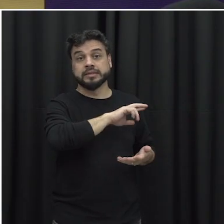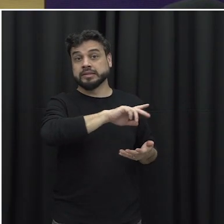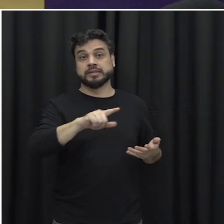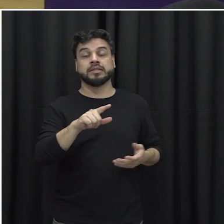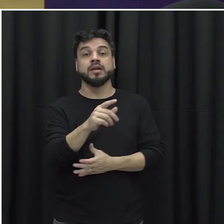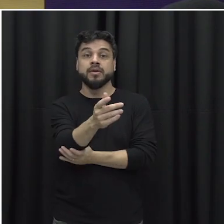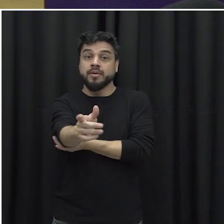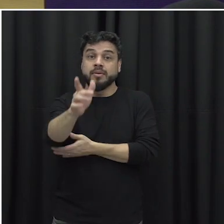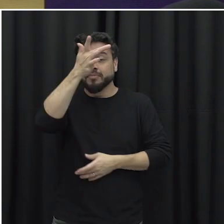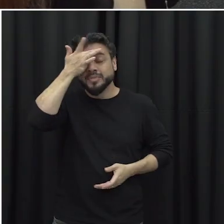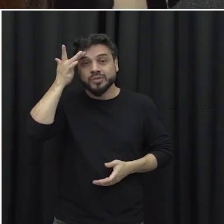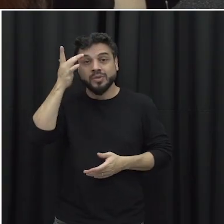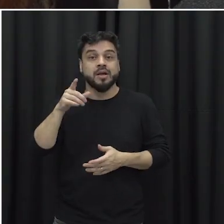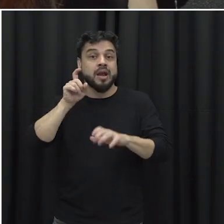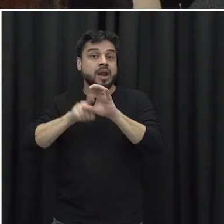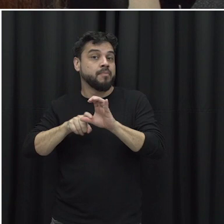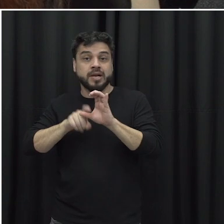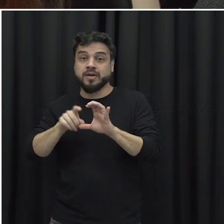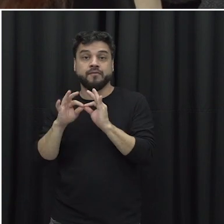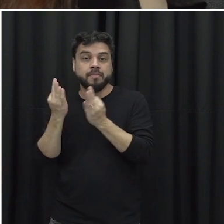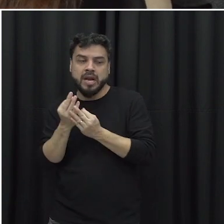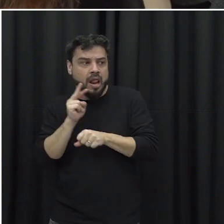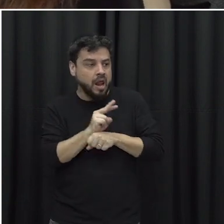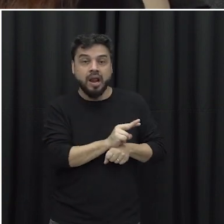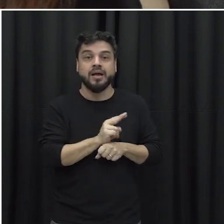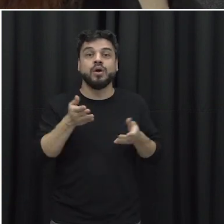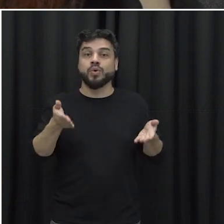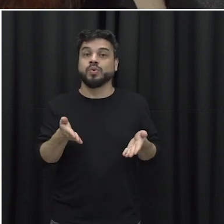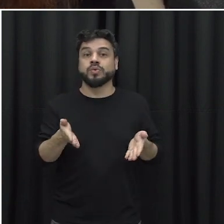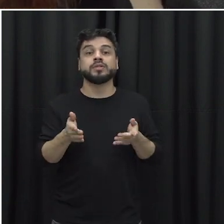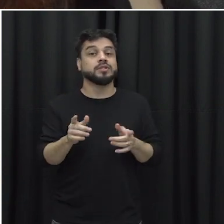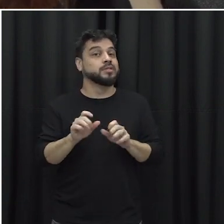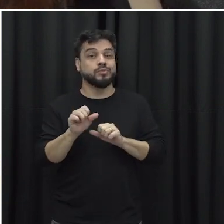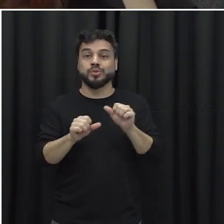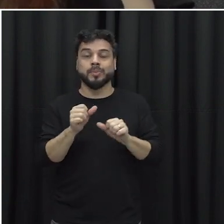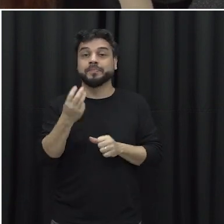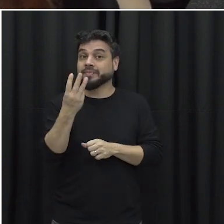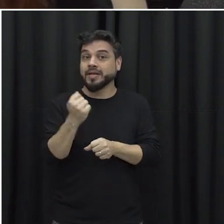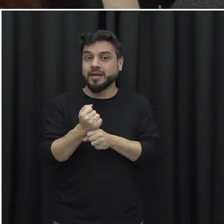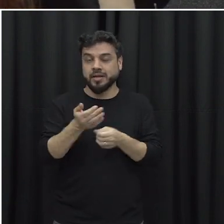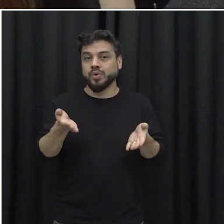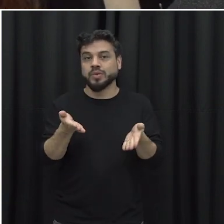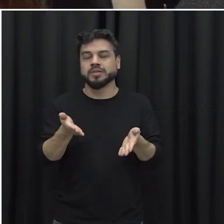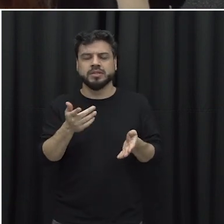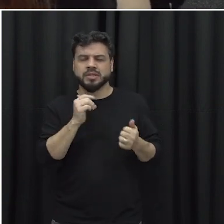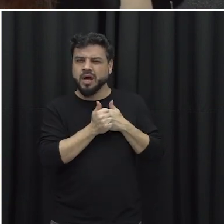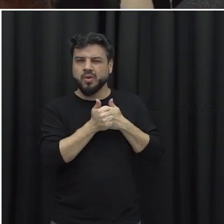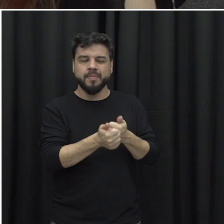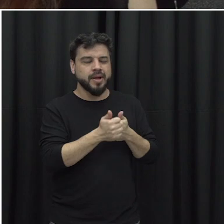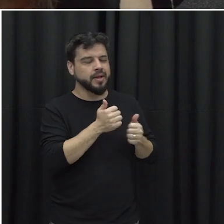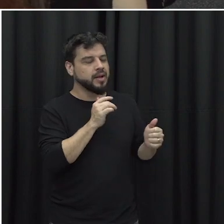paciente totalmente dependente da família, e que hoje, né, um pouco mais, hoje a gente já está há quase 3 anos aí acompanhando o